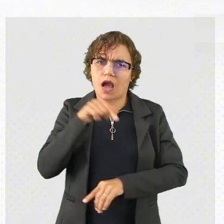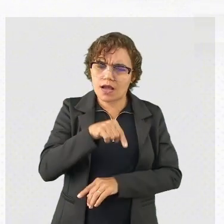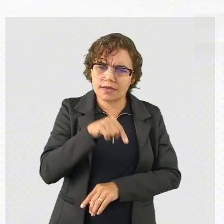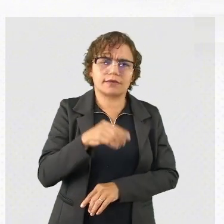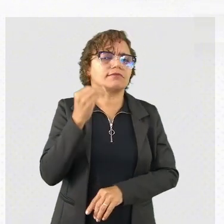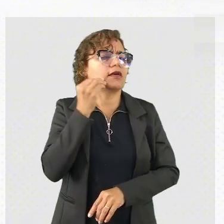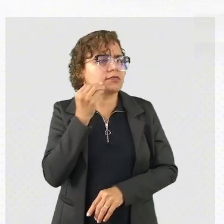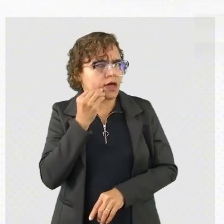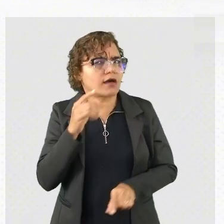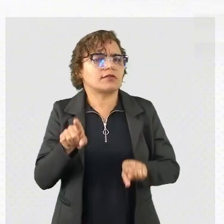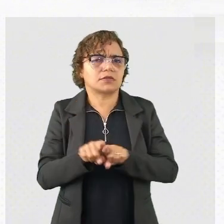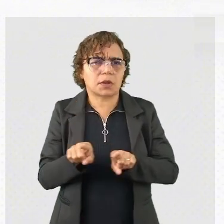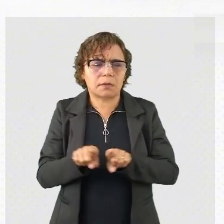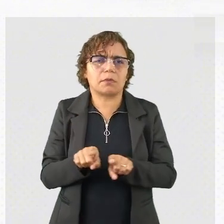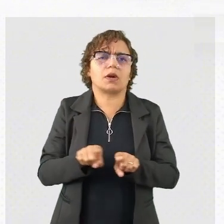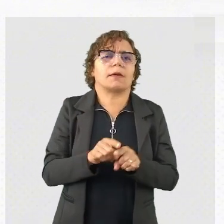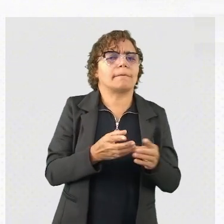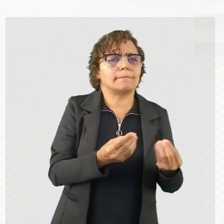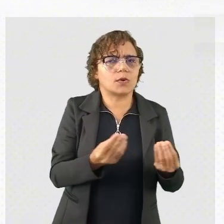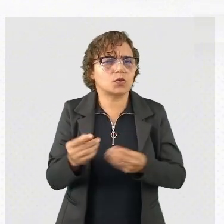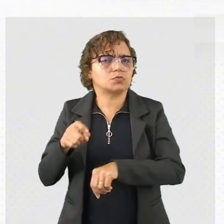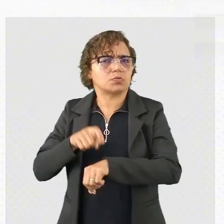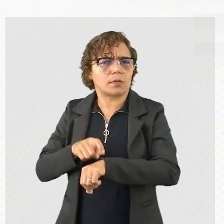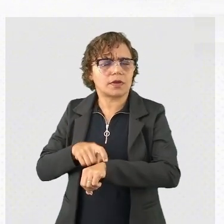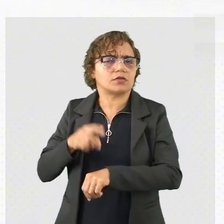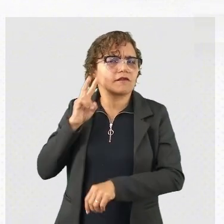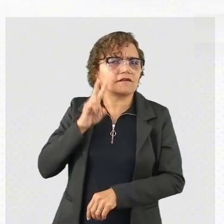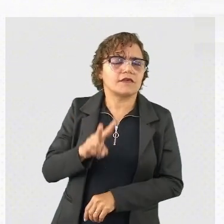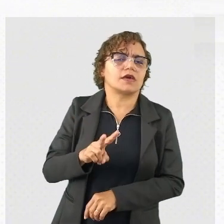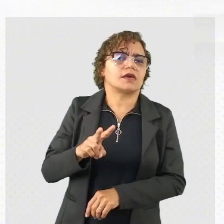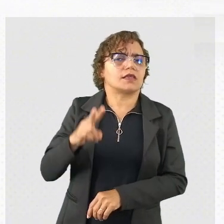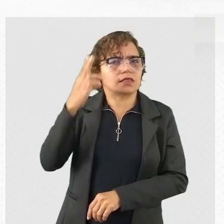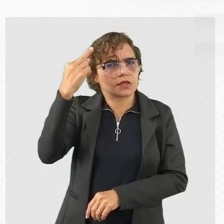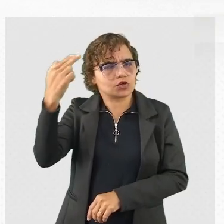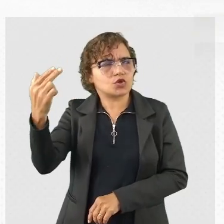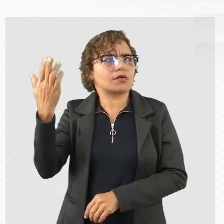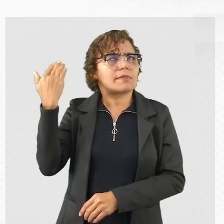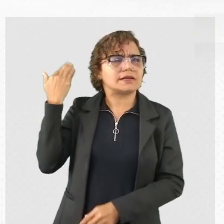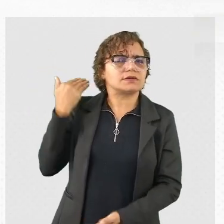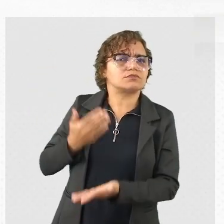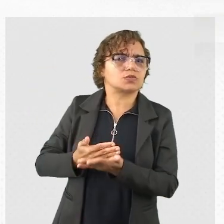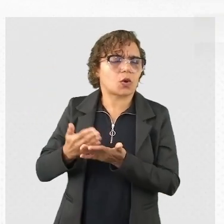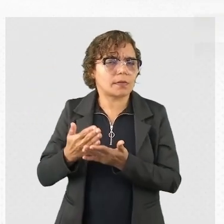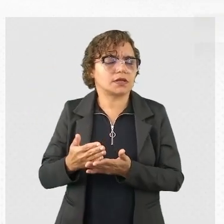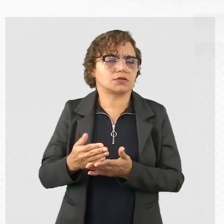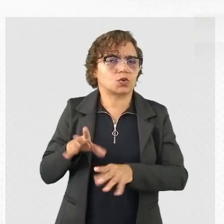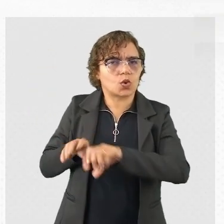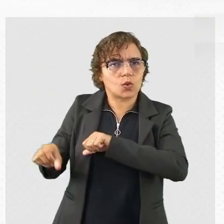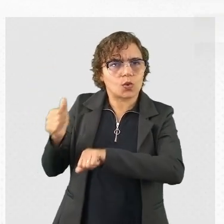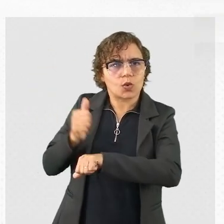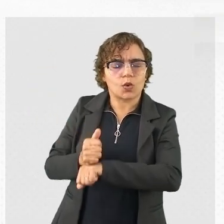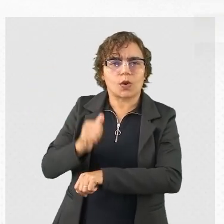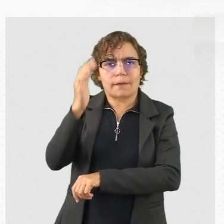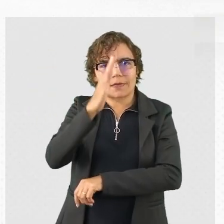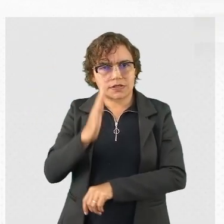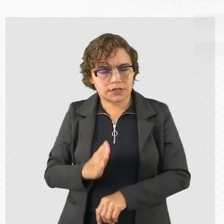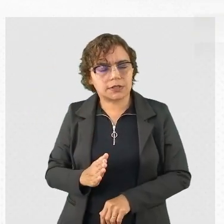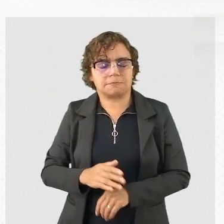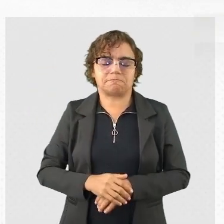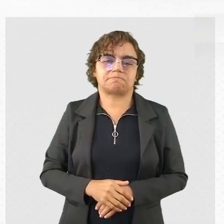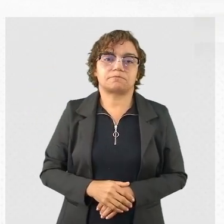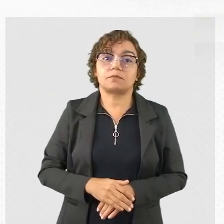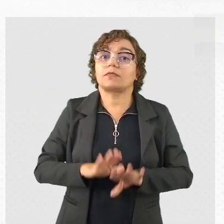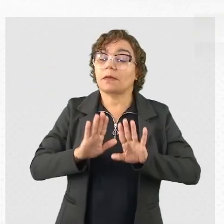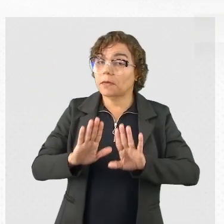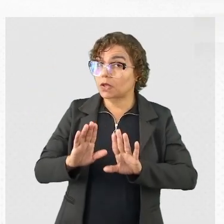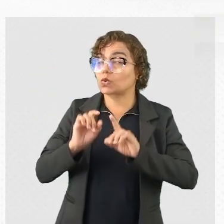tentaram, em muitos momentos, a gente vai ver isso dentro da história do início da colonização brasileira, que eles vão estar por aqui.